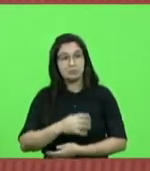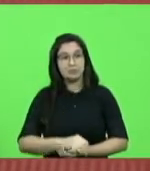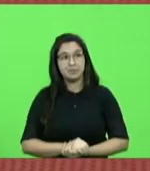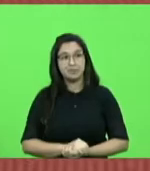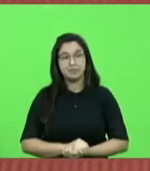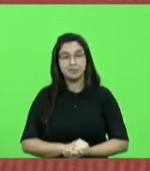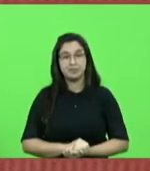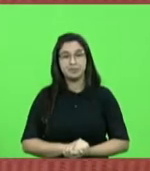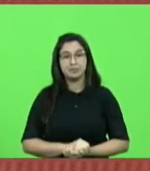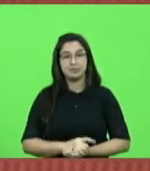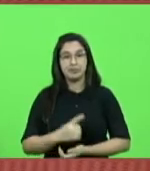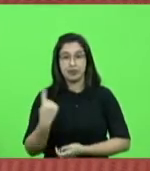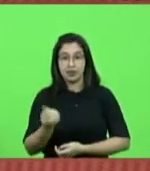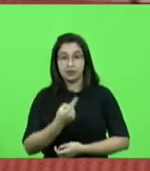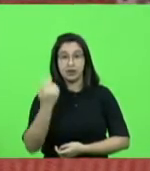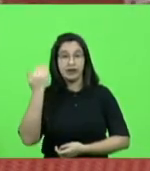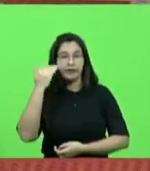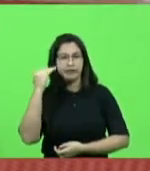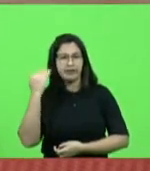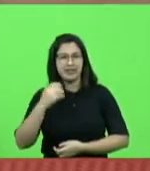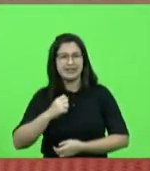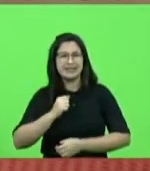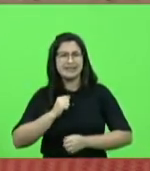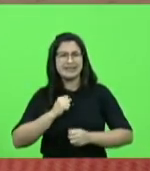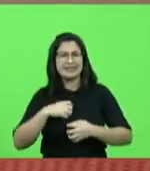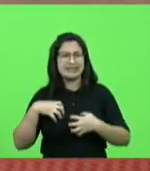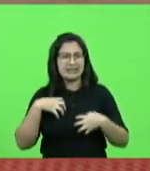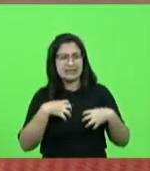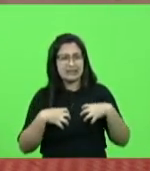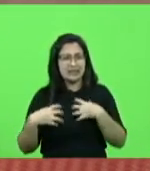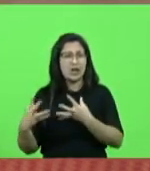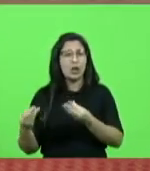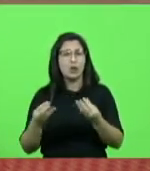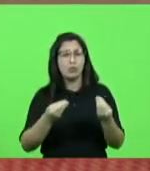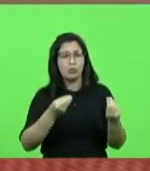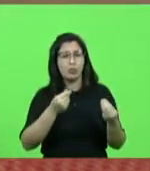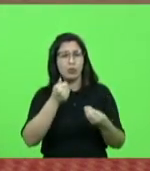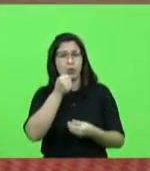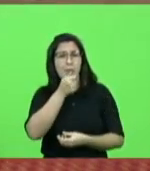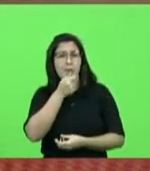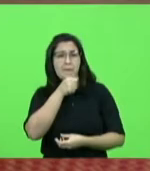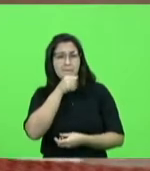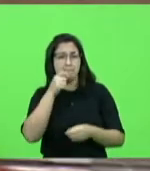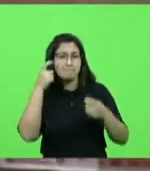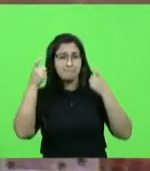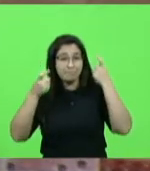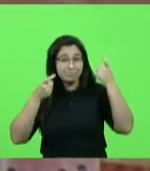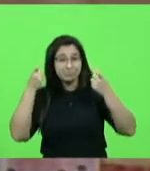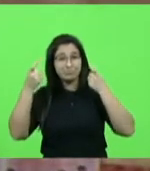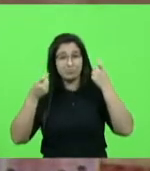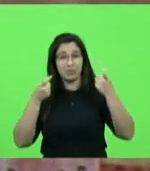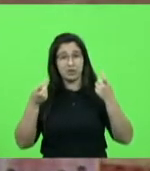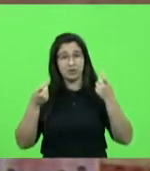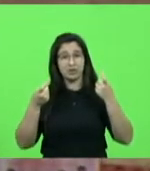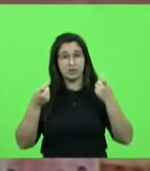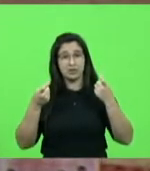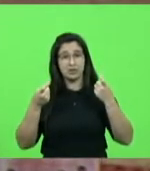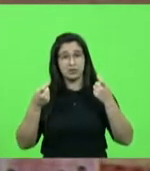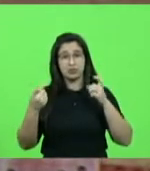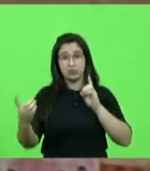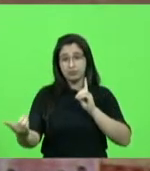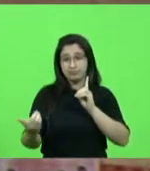Nós entendemos a angústia de vários pais que até nos rodearam, nos